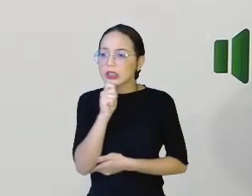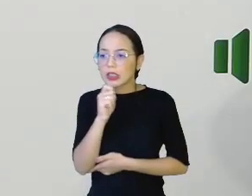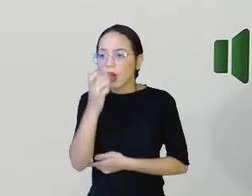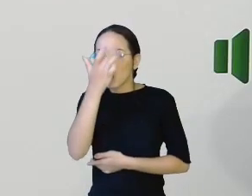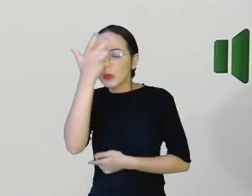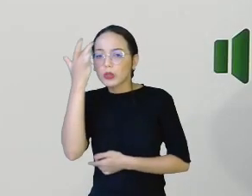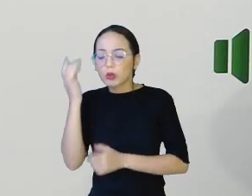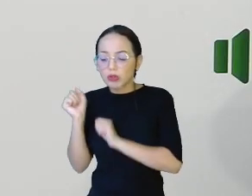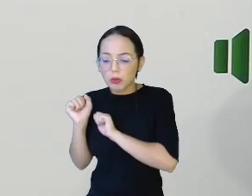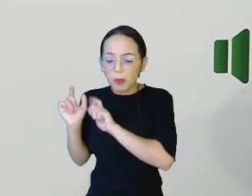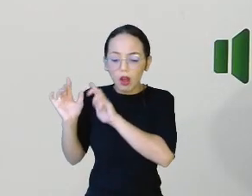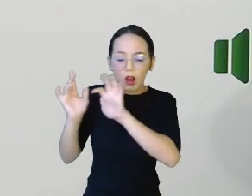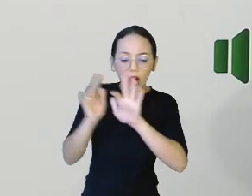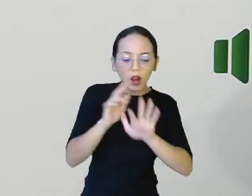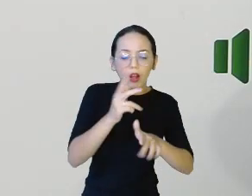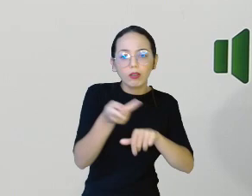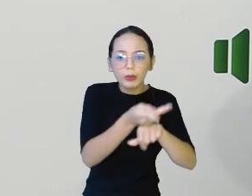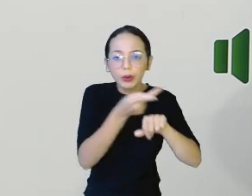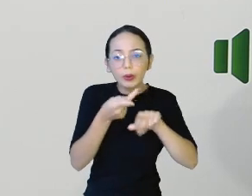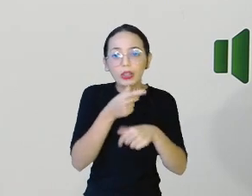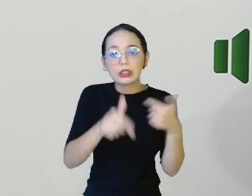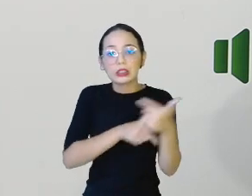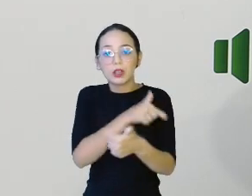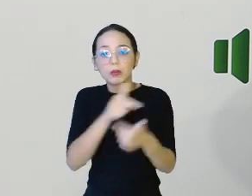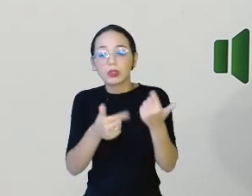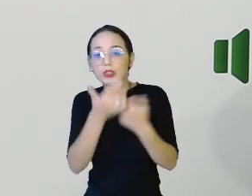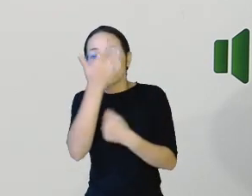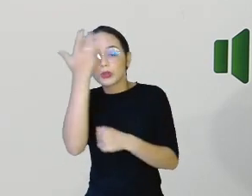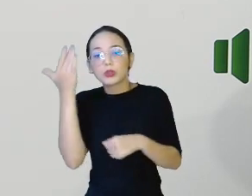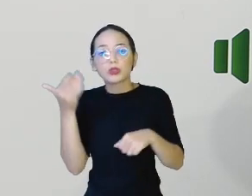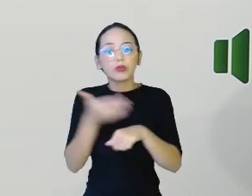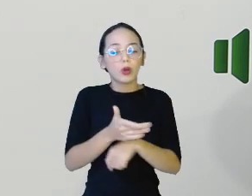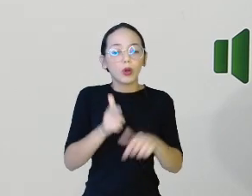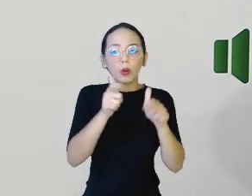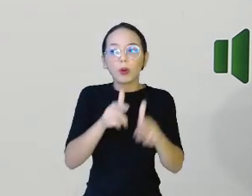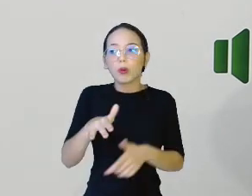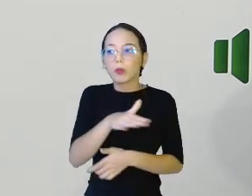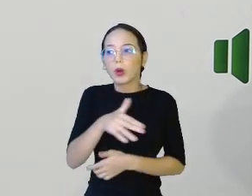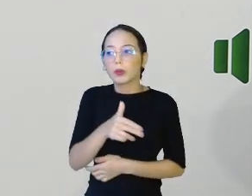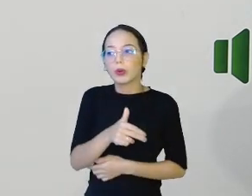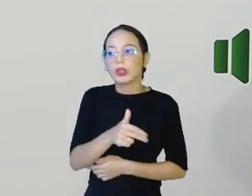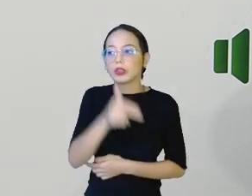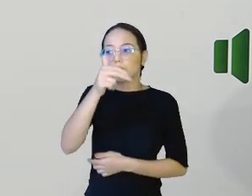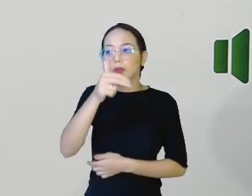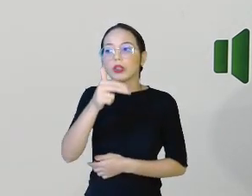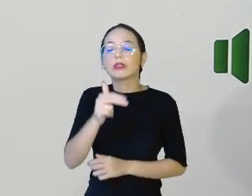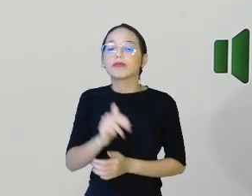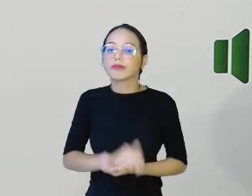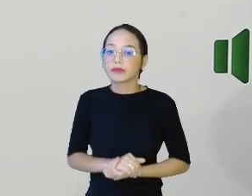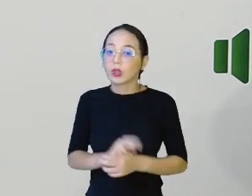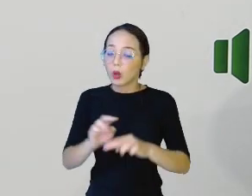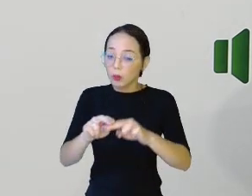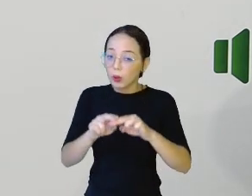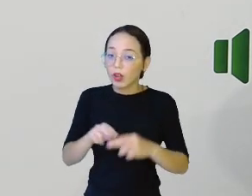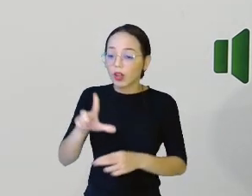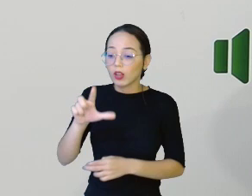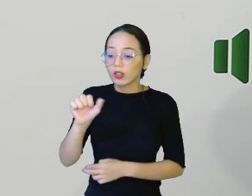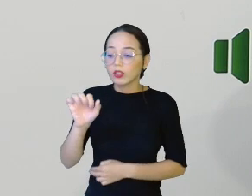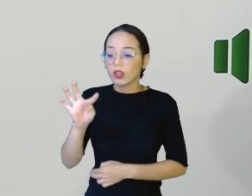de sua terra em busca de trabalho. E muitos foram para onde? Para a região norte, por conta do látex,